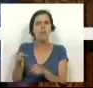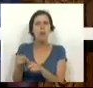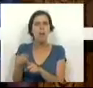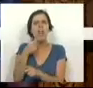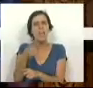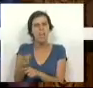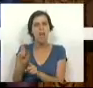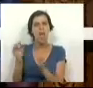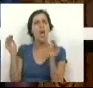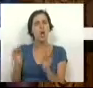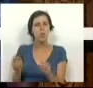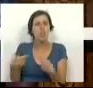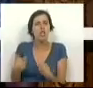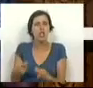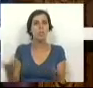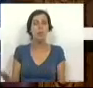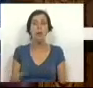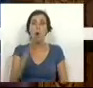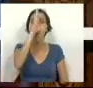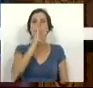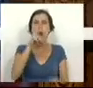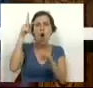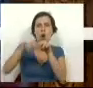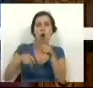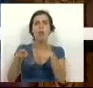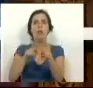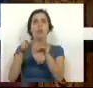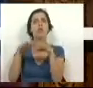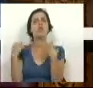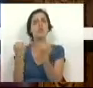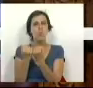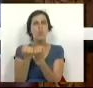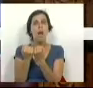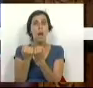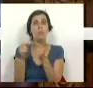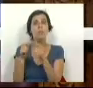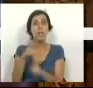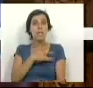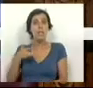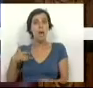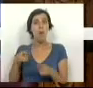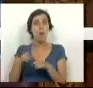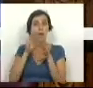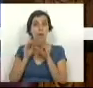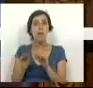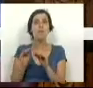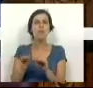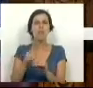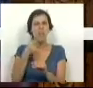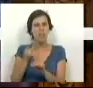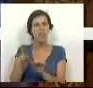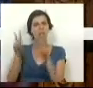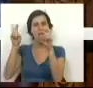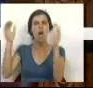e chama a isso redução na despesa. O Governo corta nas políticas sociais, nomeadamente na saúde e na educação, e